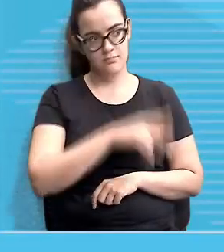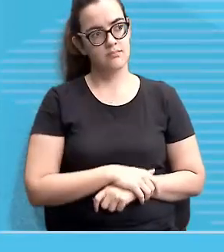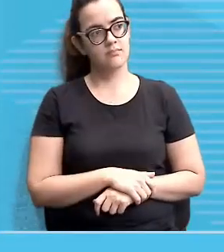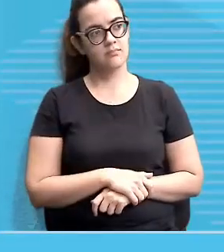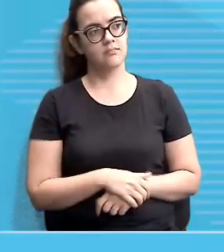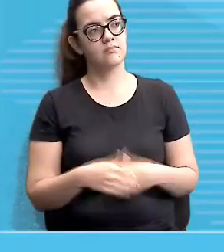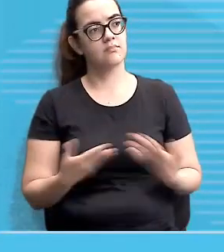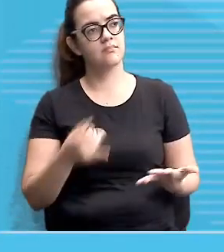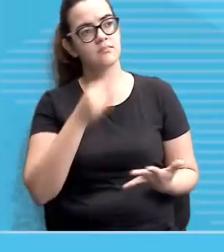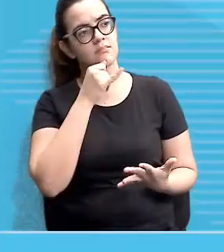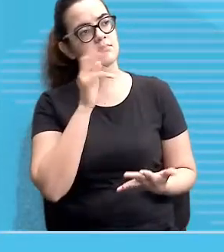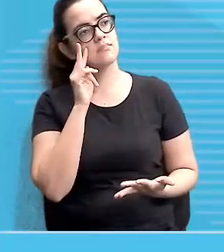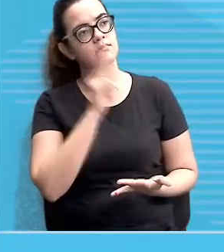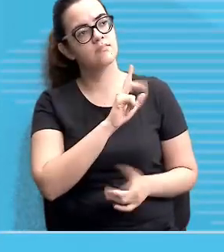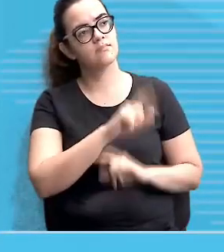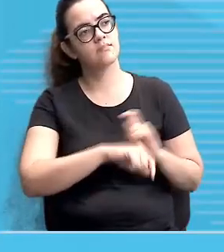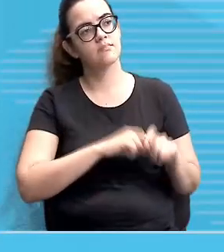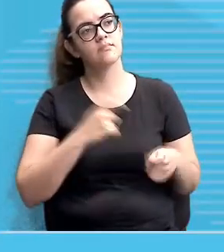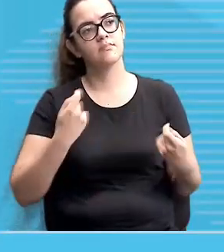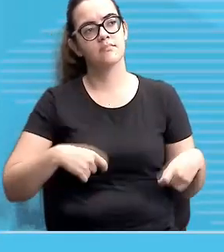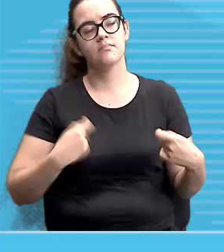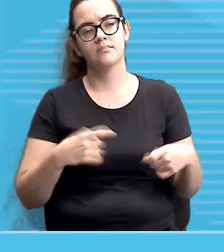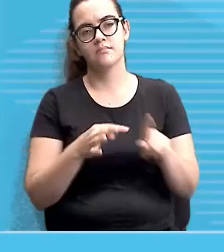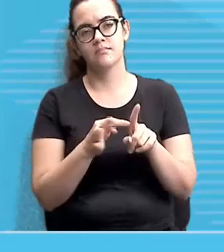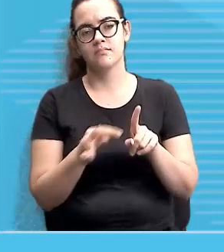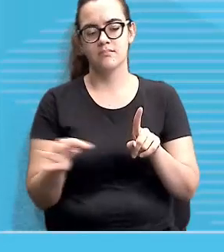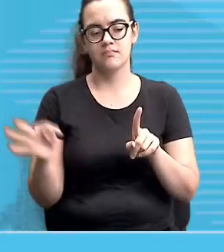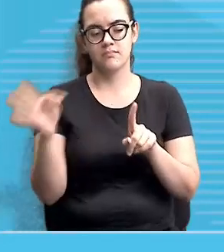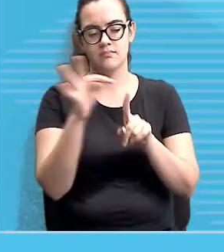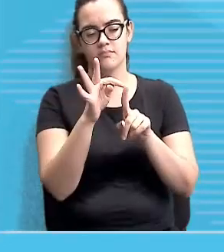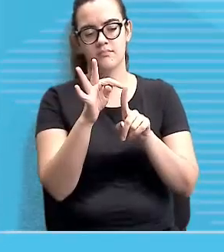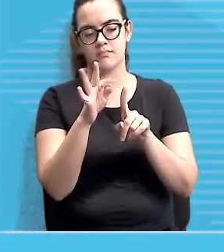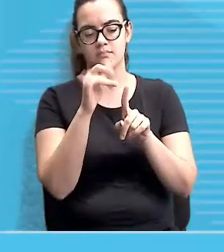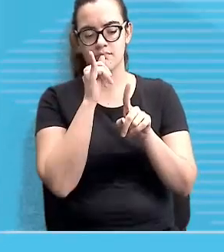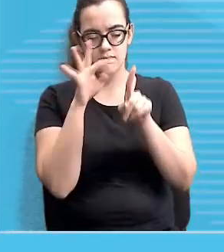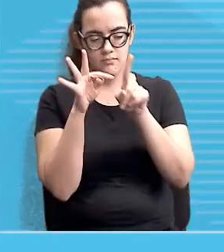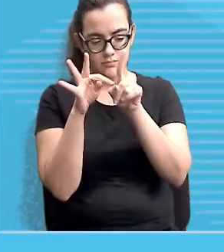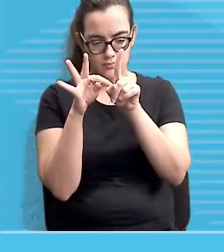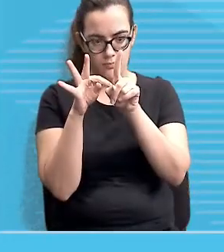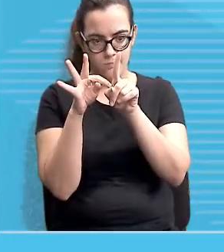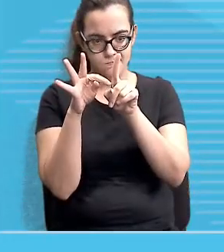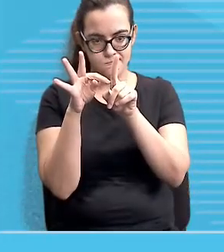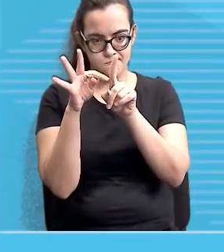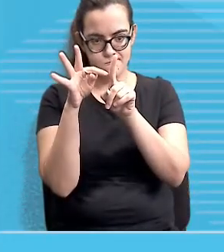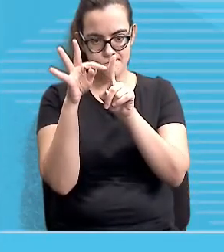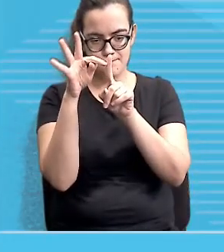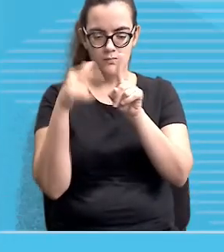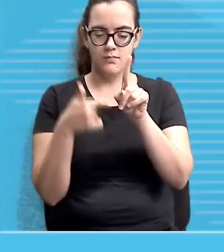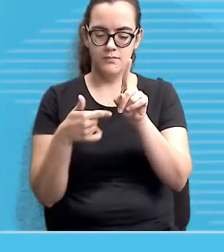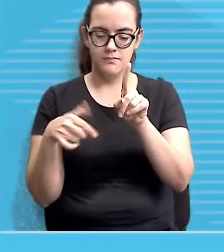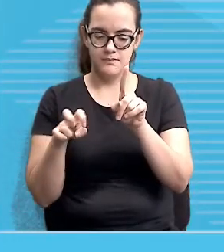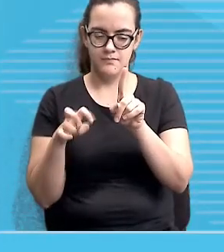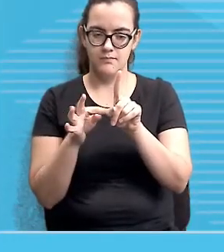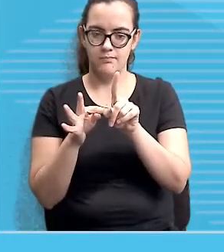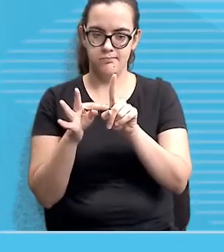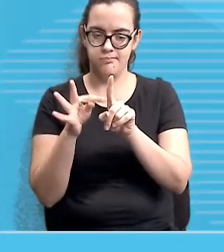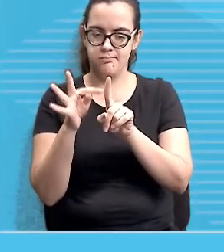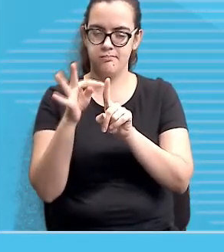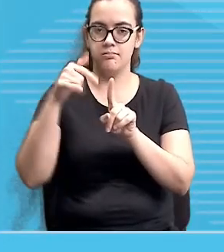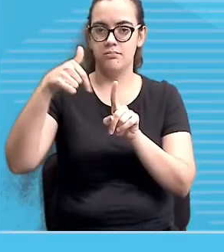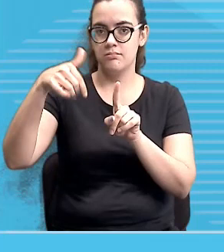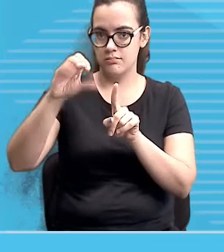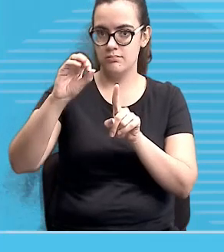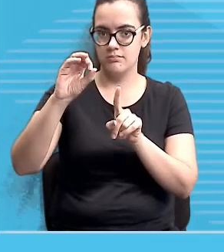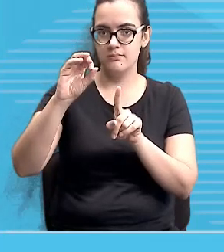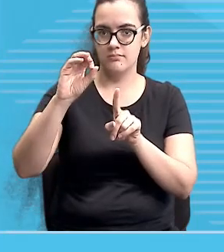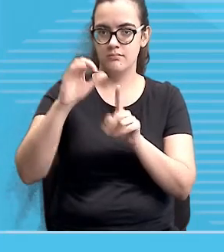Quem sofre um aquecimento de 25 para 70 graus Celsius Oi e aí qual foi